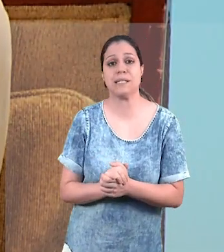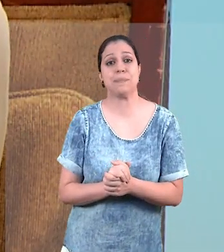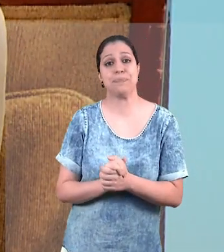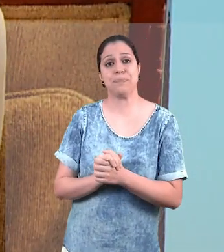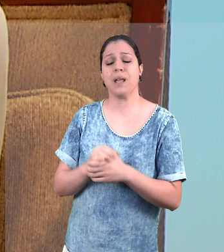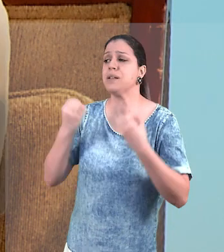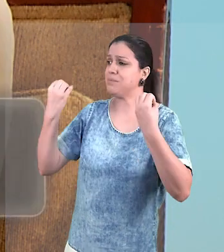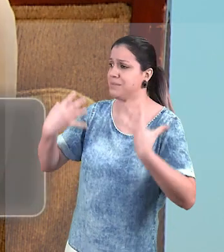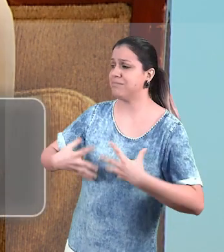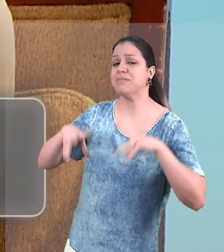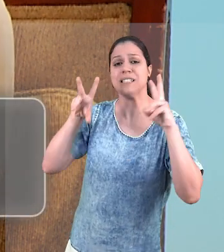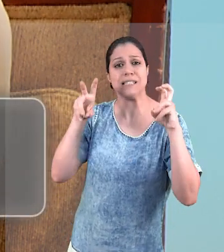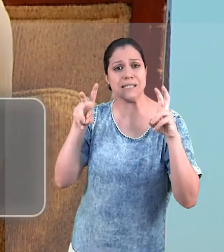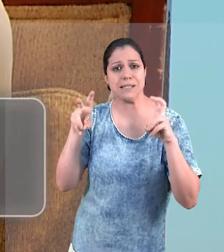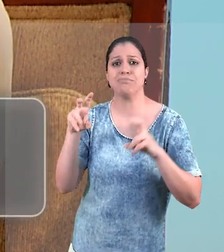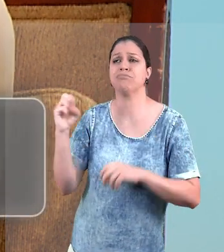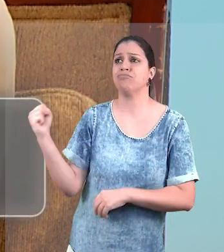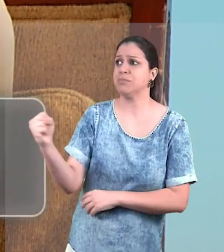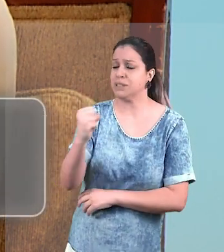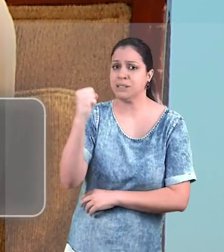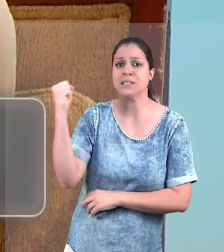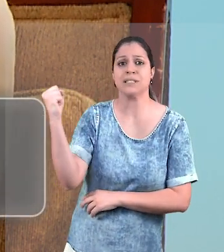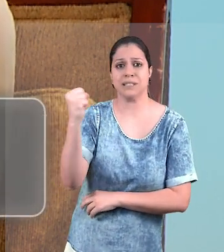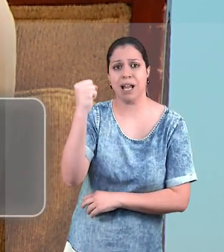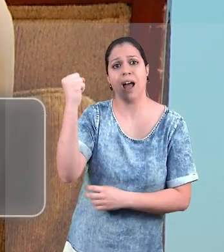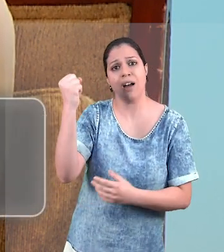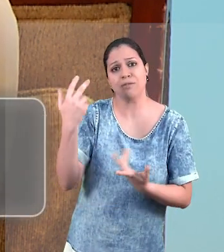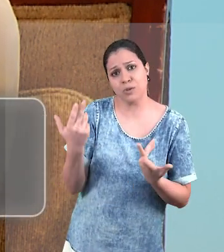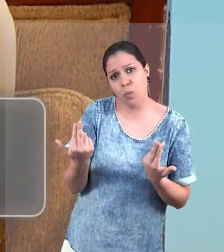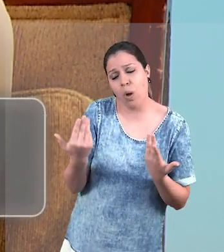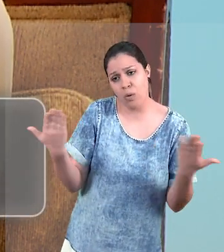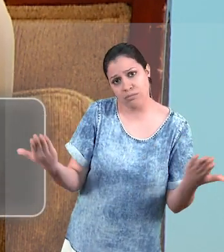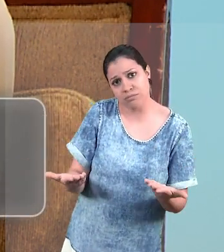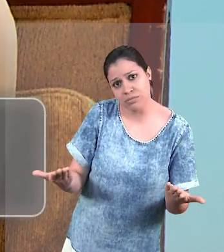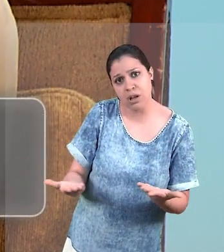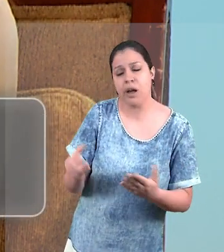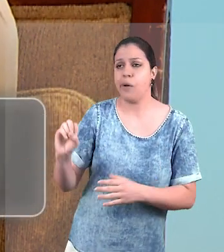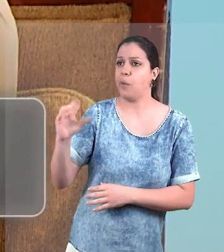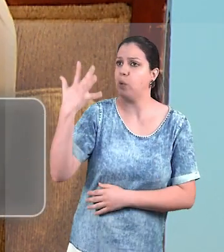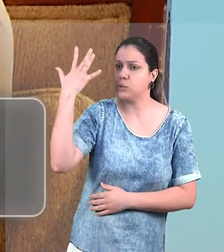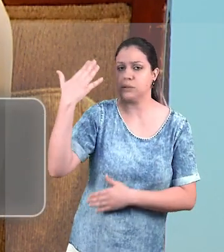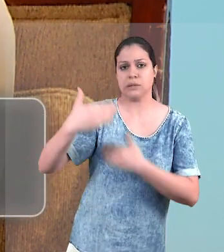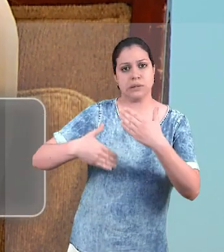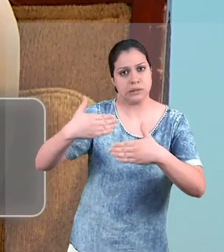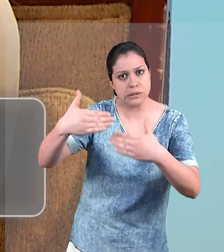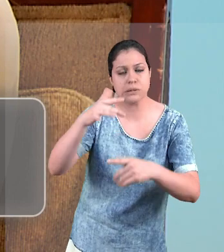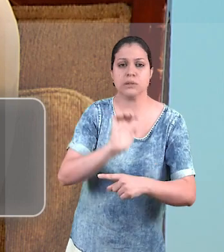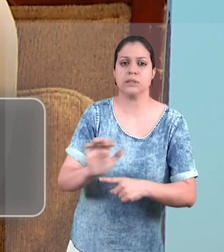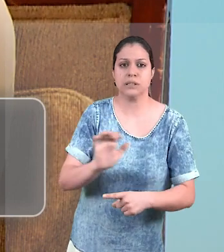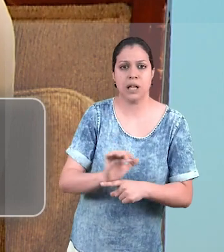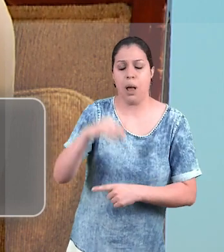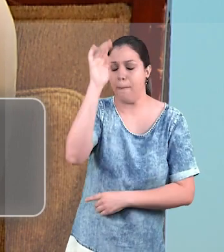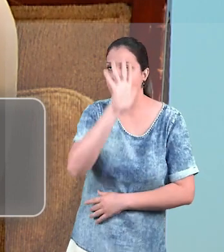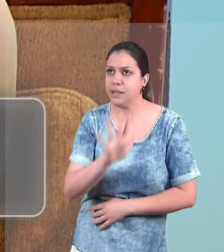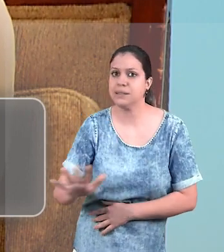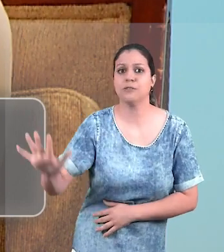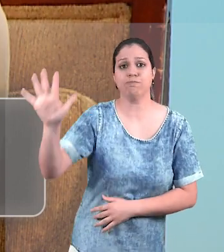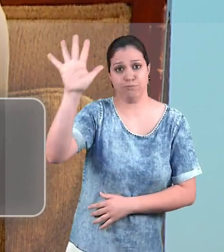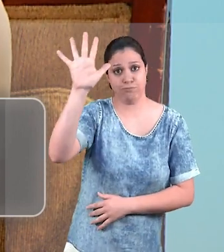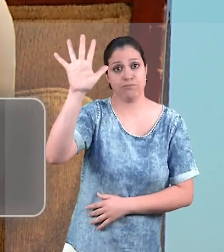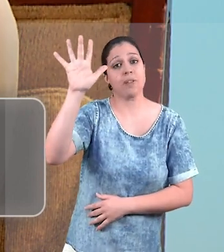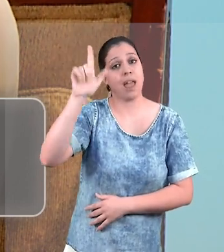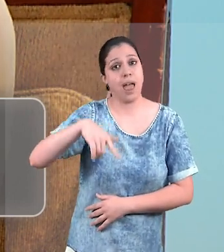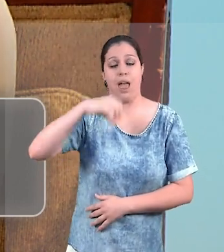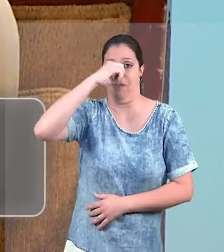ainda mais para a gente falar sobre um assunto tão sério como esse que vem acontecendo muito no nosso estado, no Brasil